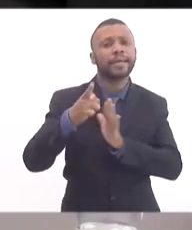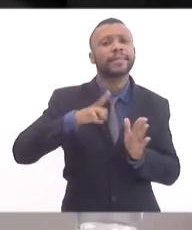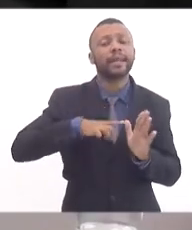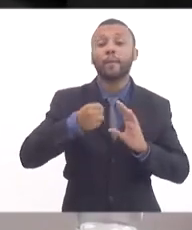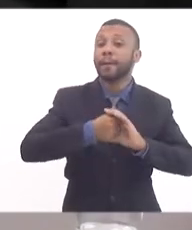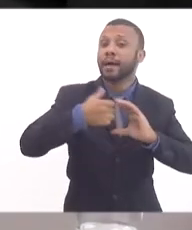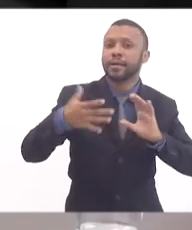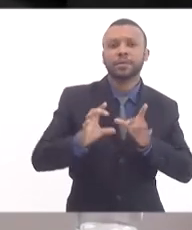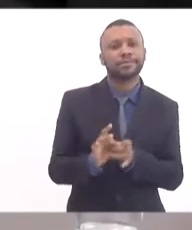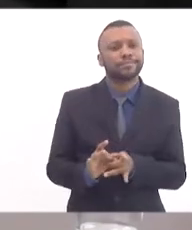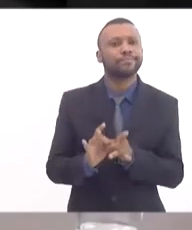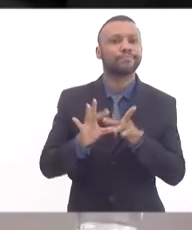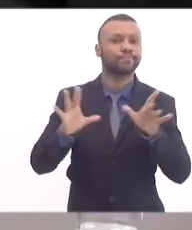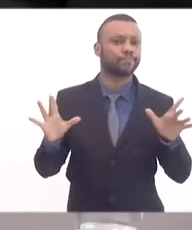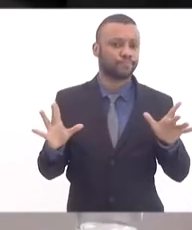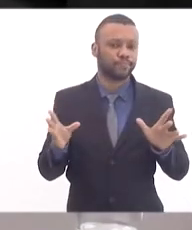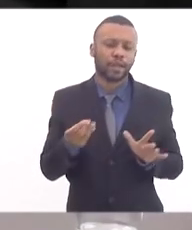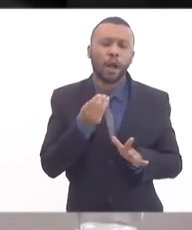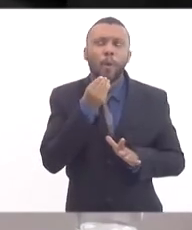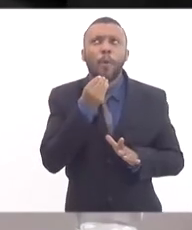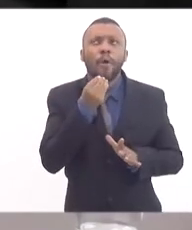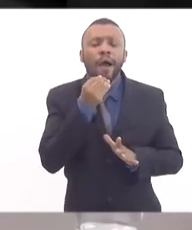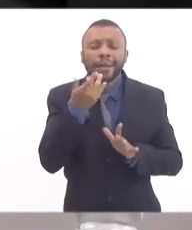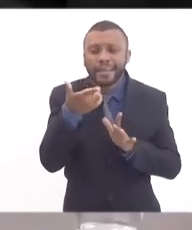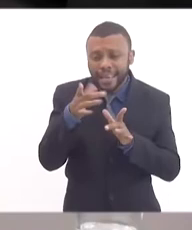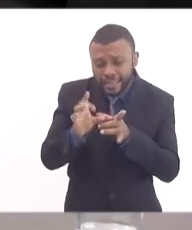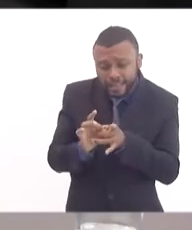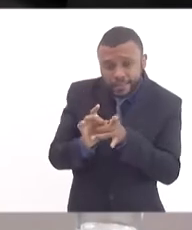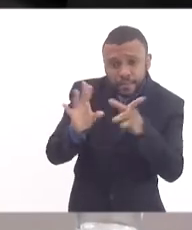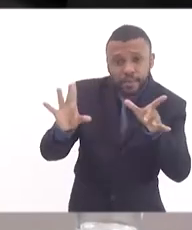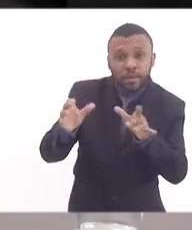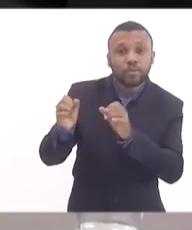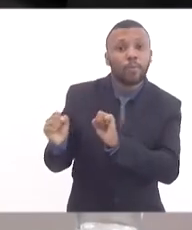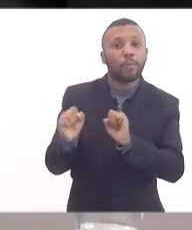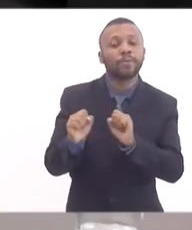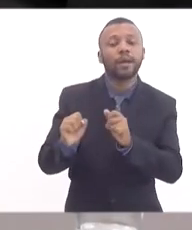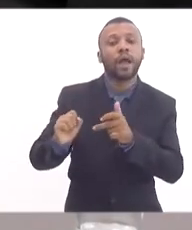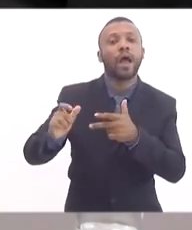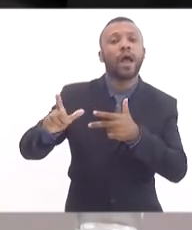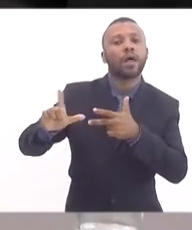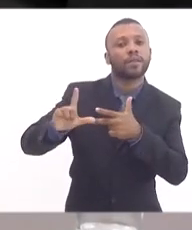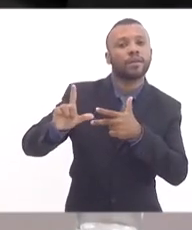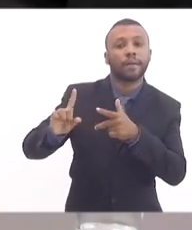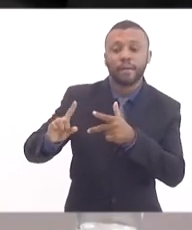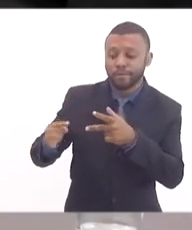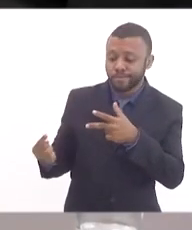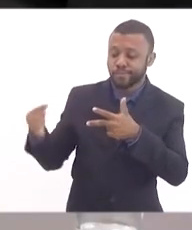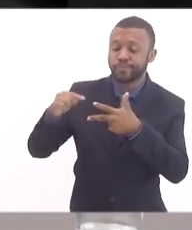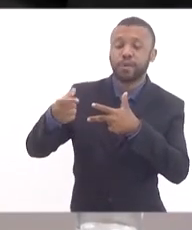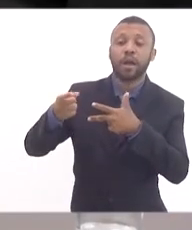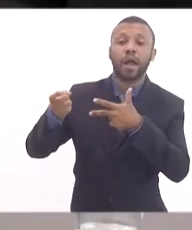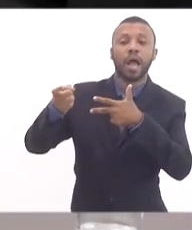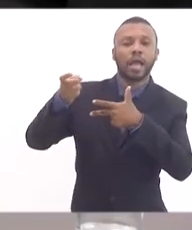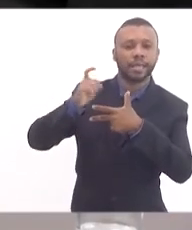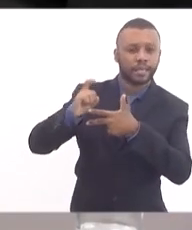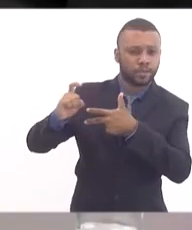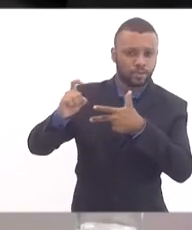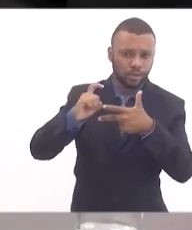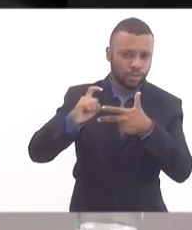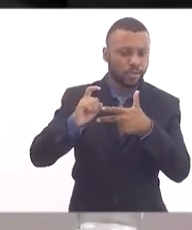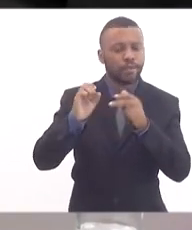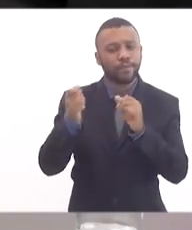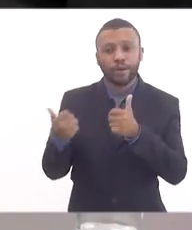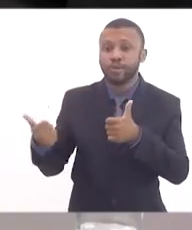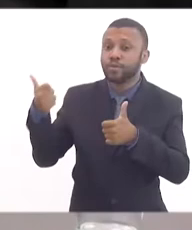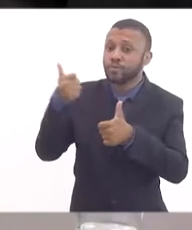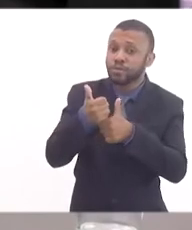Muito provavelmente essa autorização do Legislativo ao executivo foi suprida posteriormente através da exatamente o